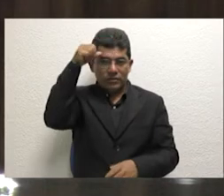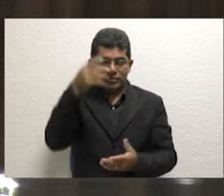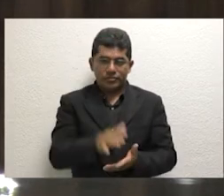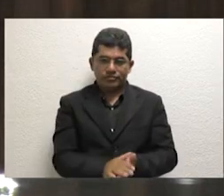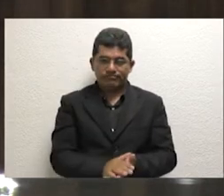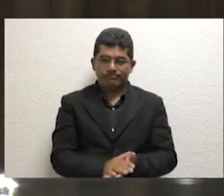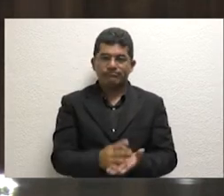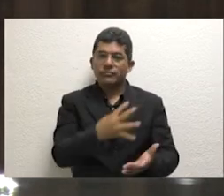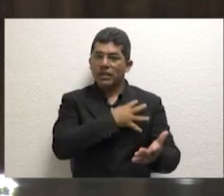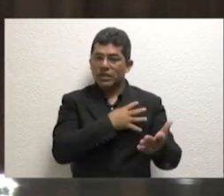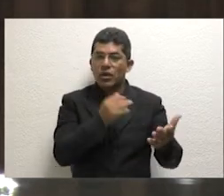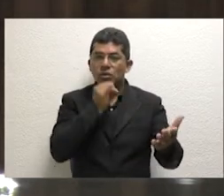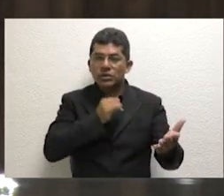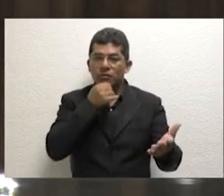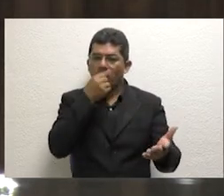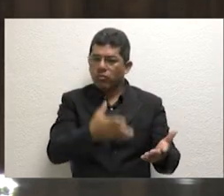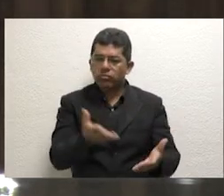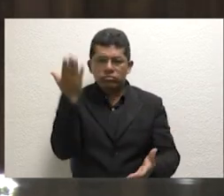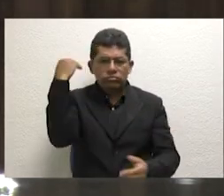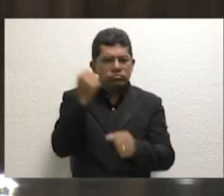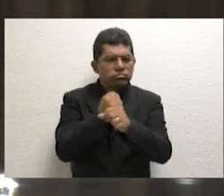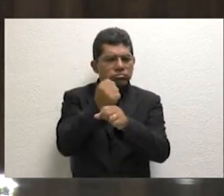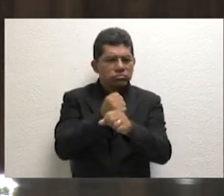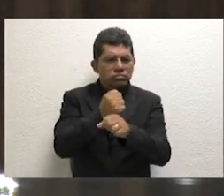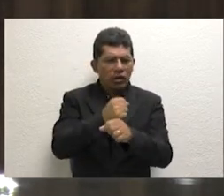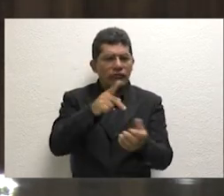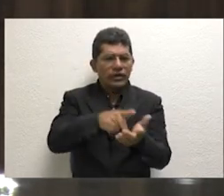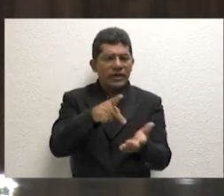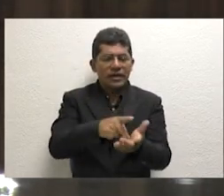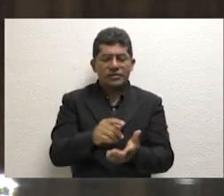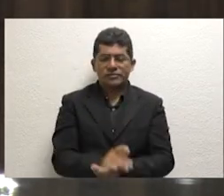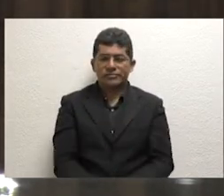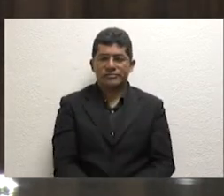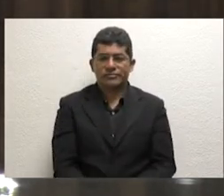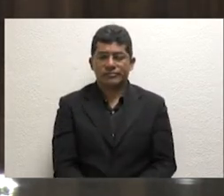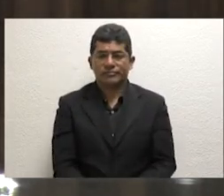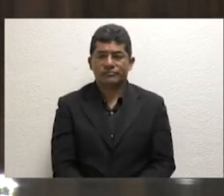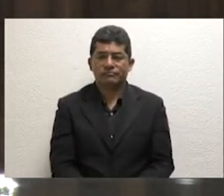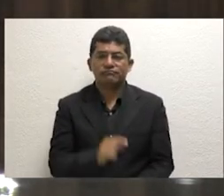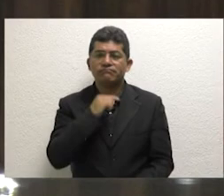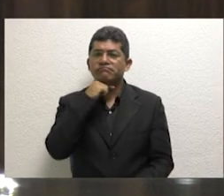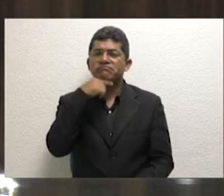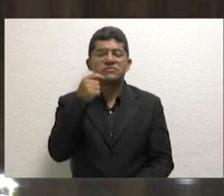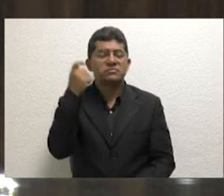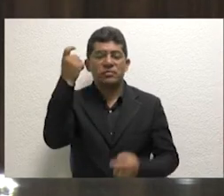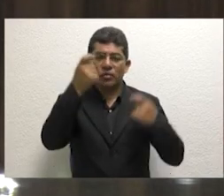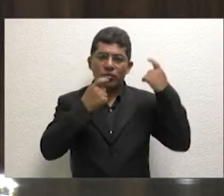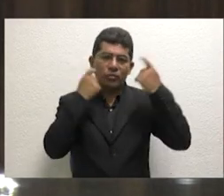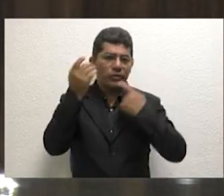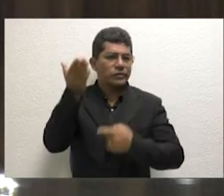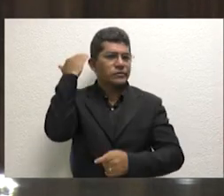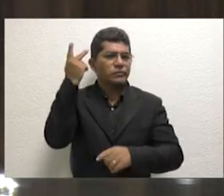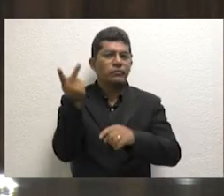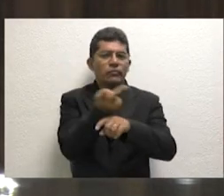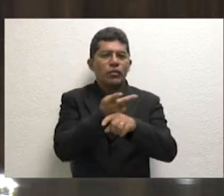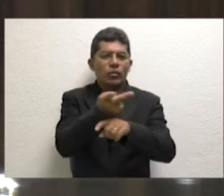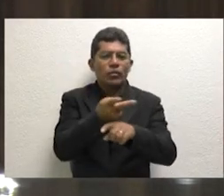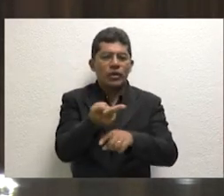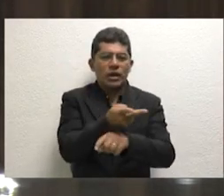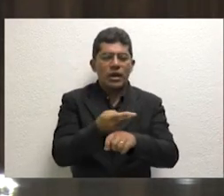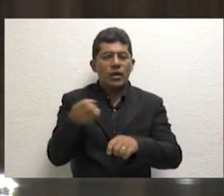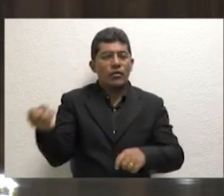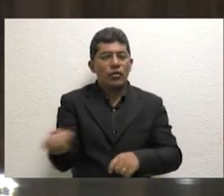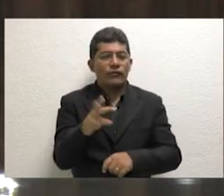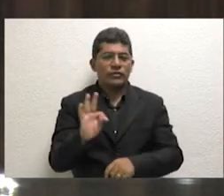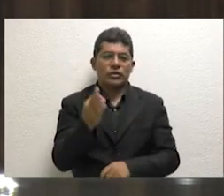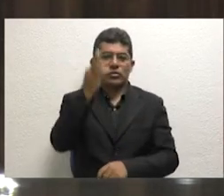Serafim usa o exemplo da época do extrativismo e é verdade ninguém se preocupou a época em buscar novas tecnologias para